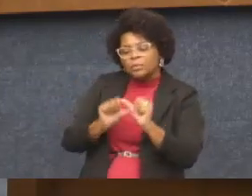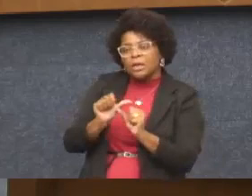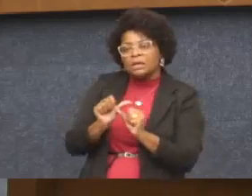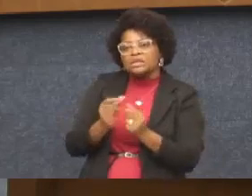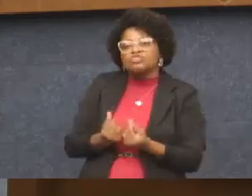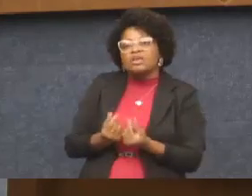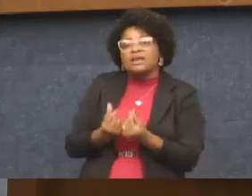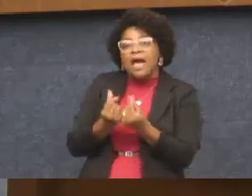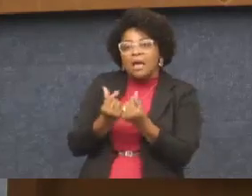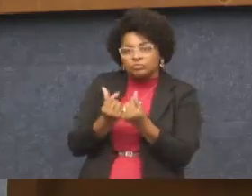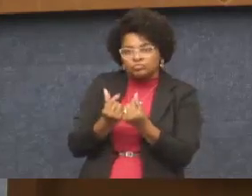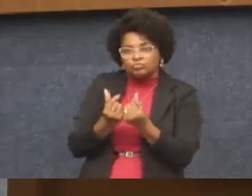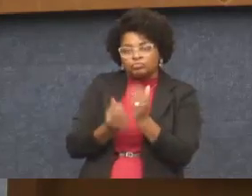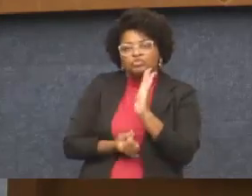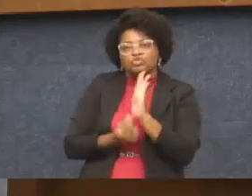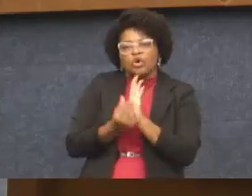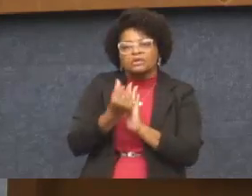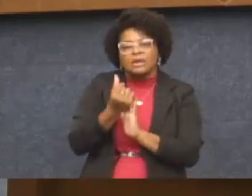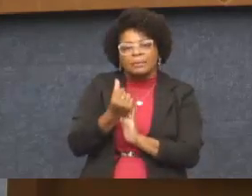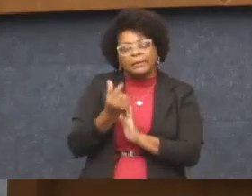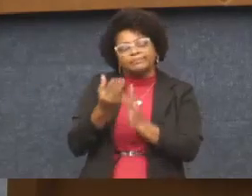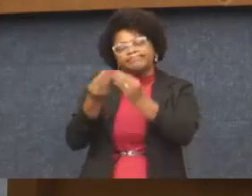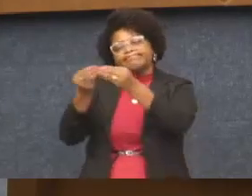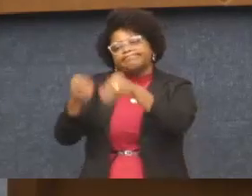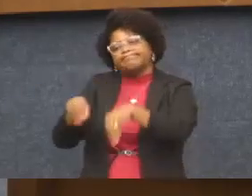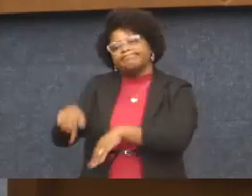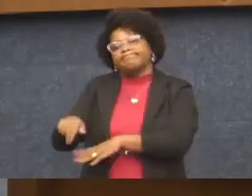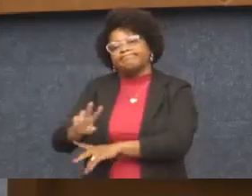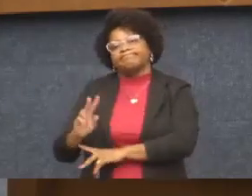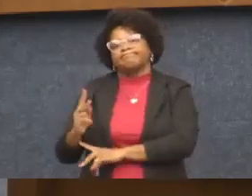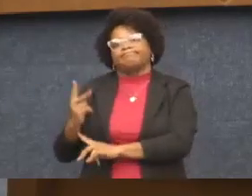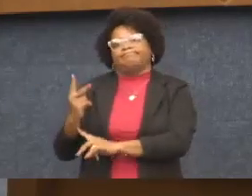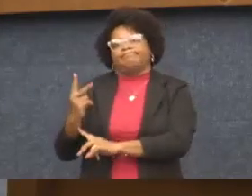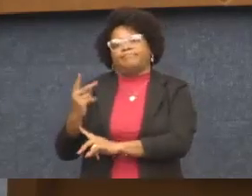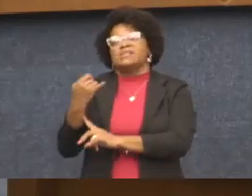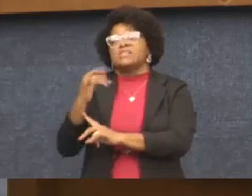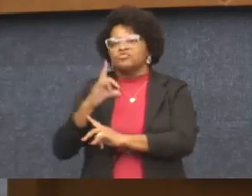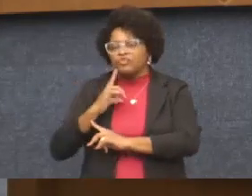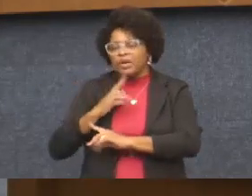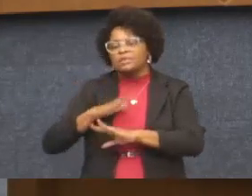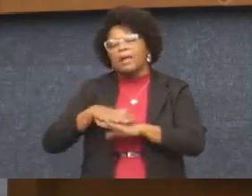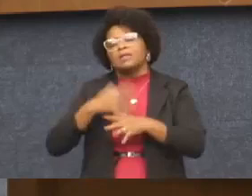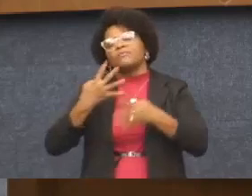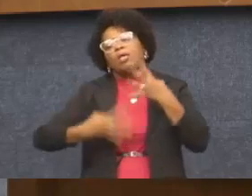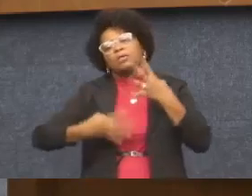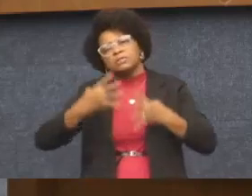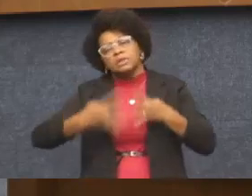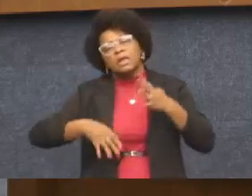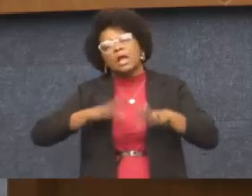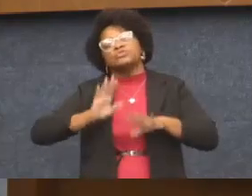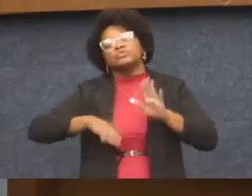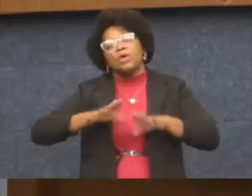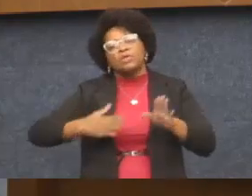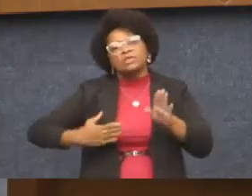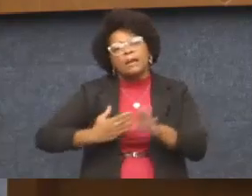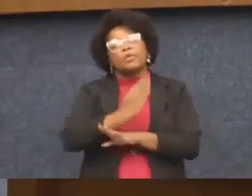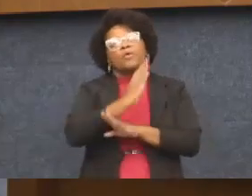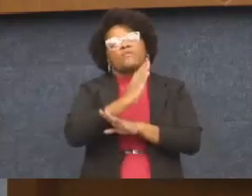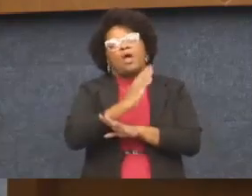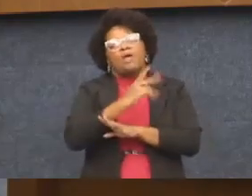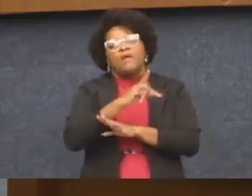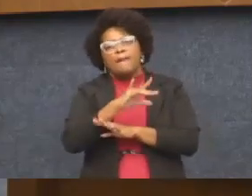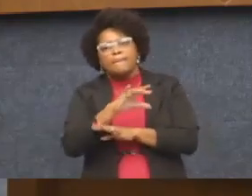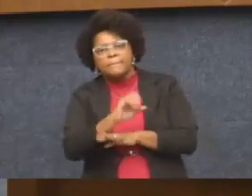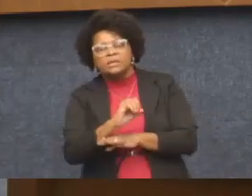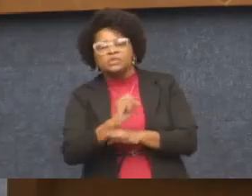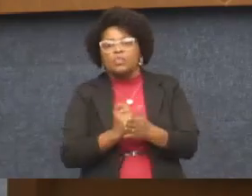ano, prejudica a cidade de Belo Horizonte. Se a gente já tivesse tido maior flexibilidade, a gente talvez teria aprovado o piso, né, pagado o